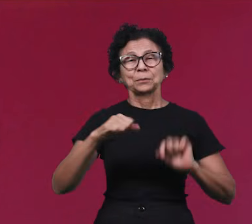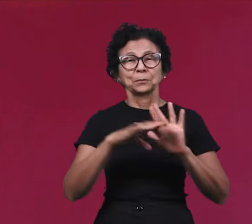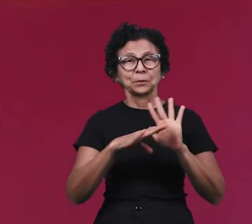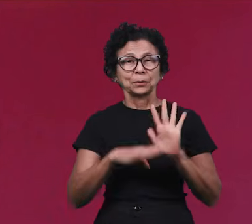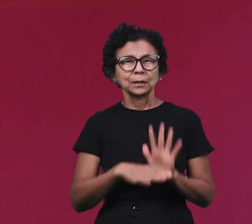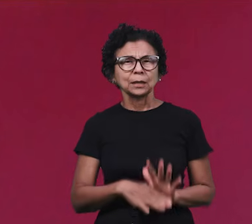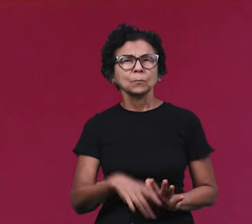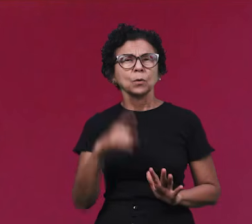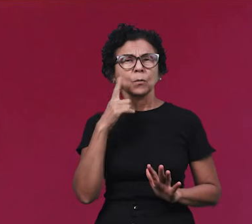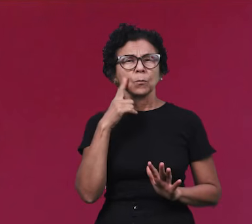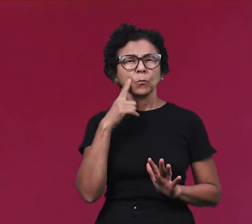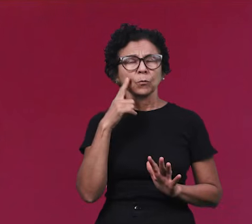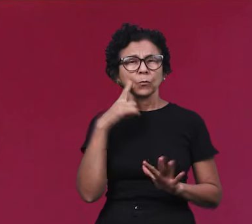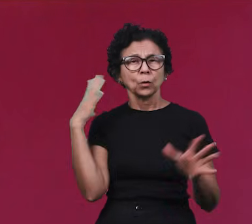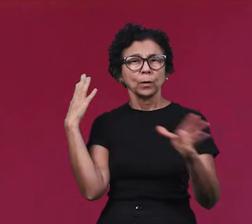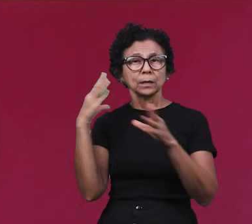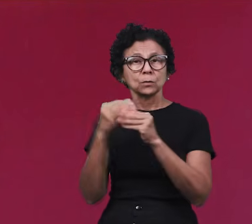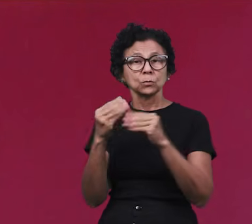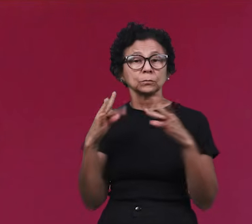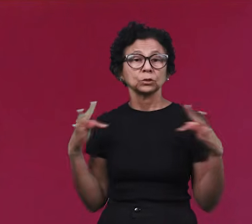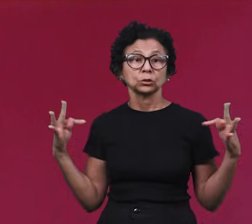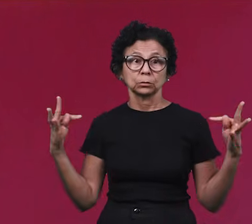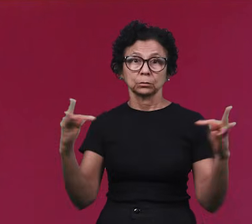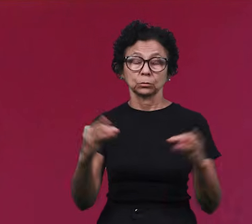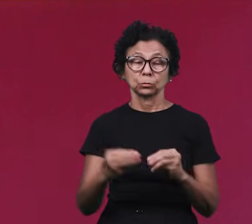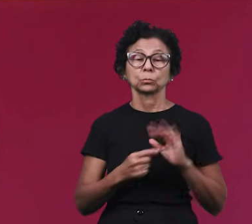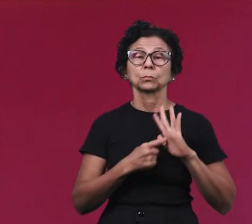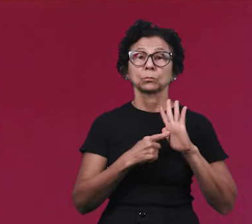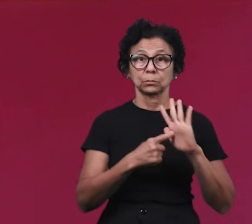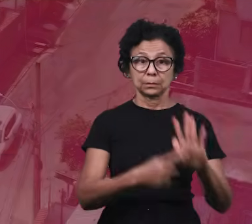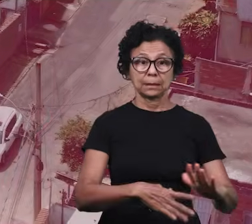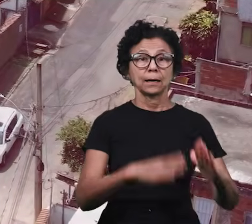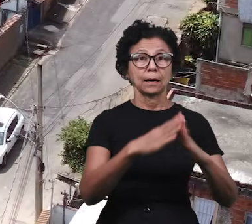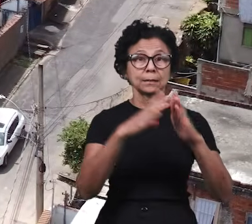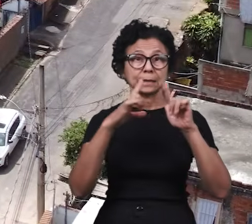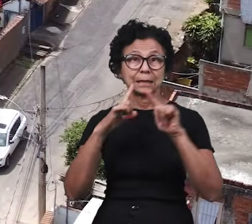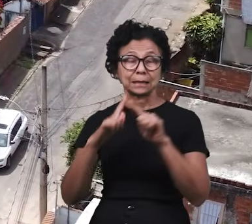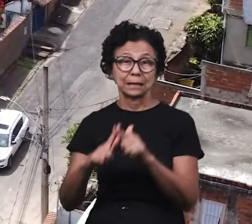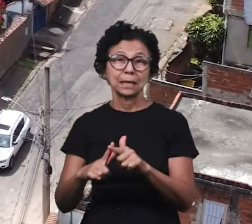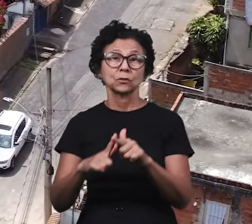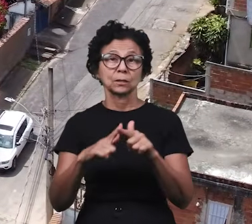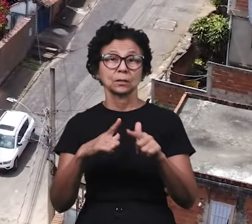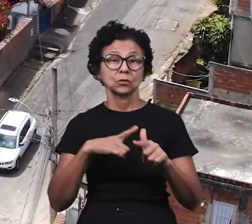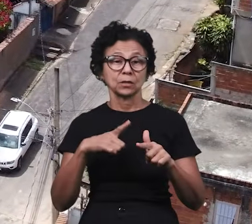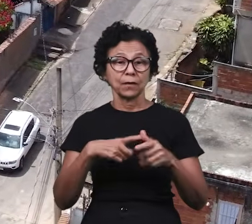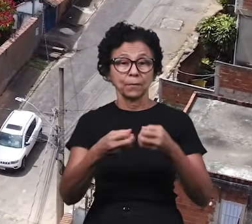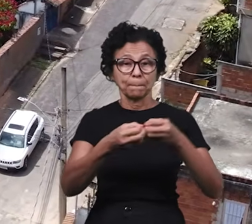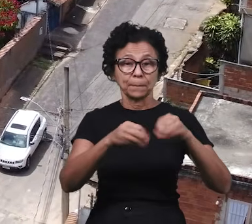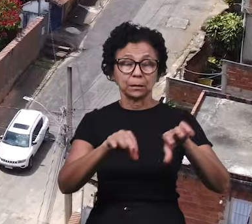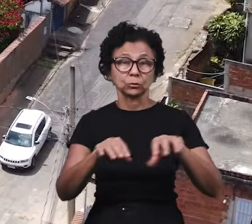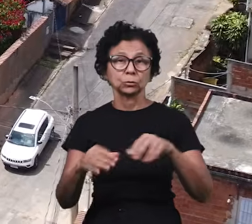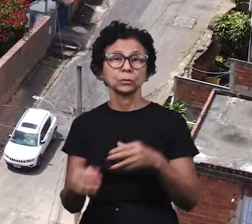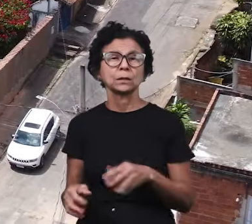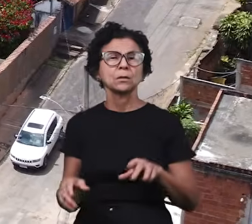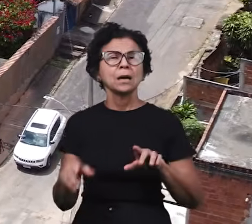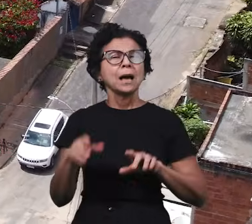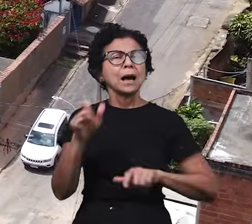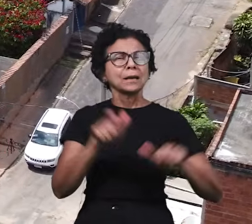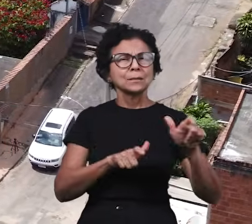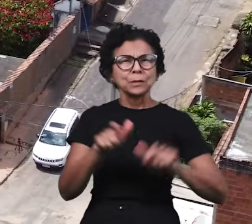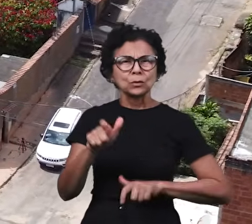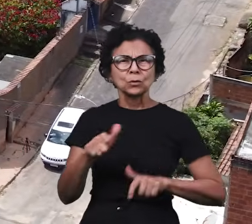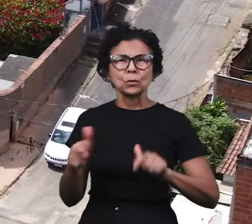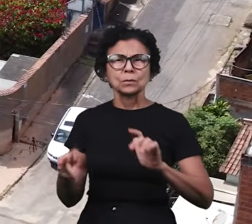vamos contextualizar tudo o que vivemos. Vamos mostrar as igrejas atingidas, os nossos irmãos que passaram